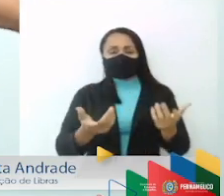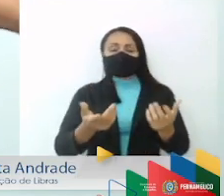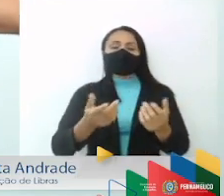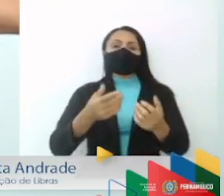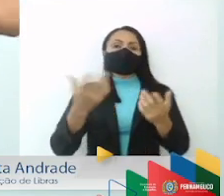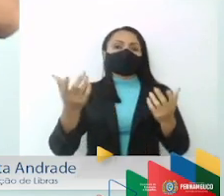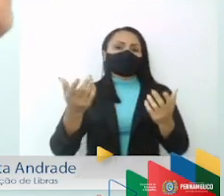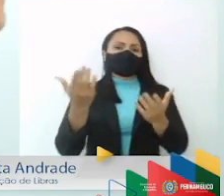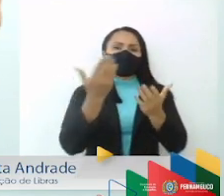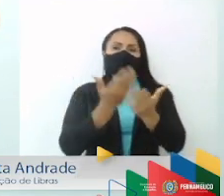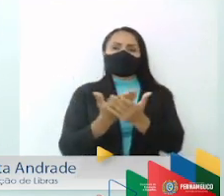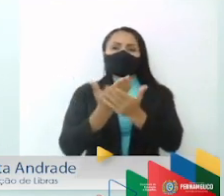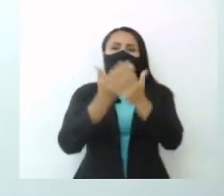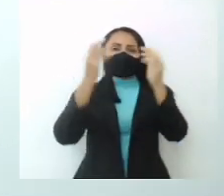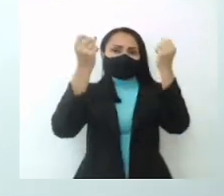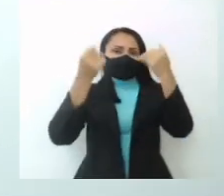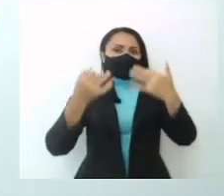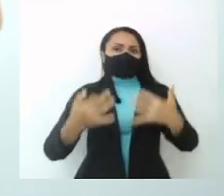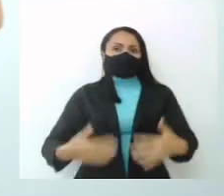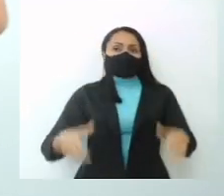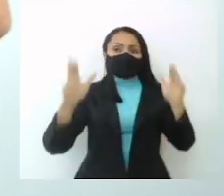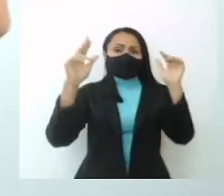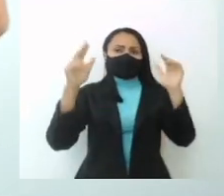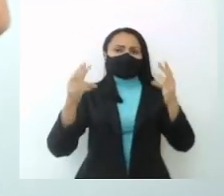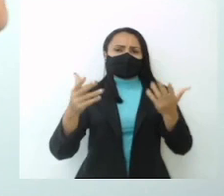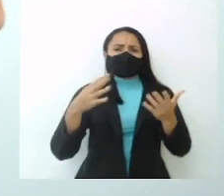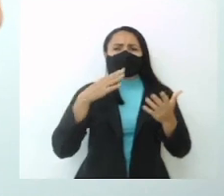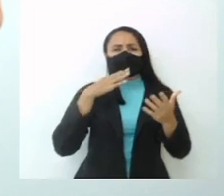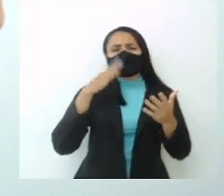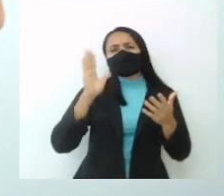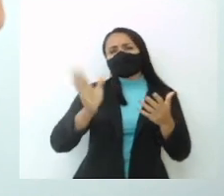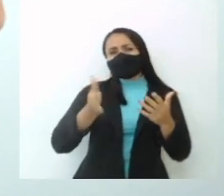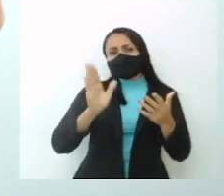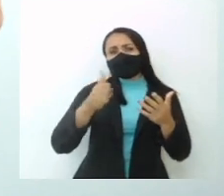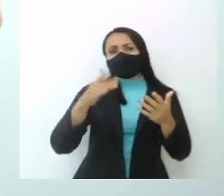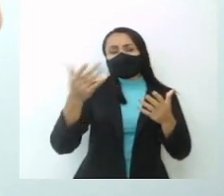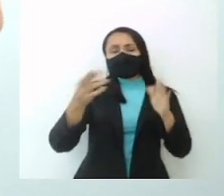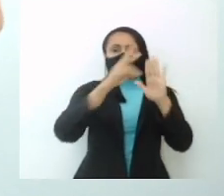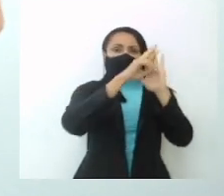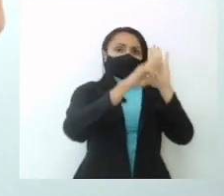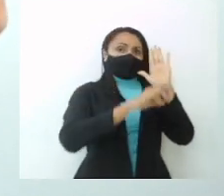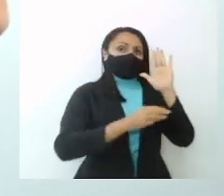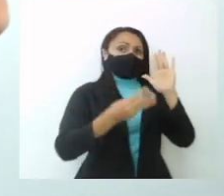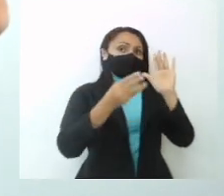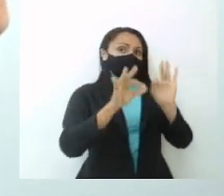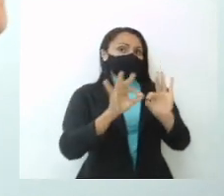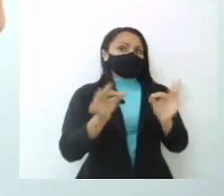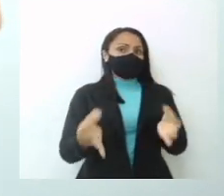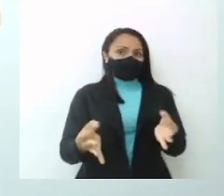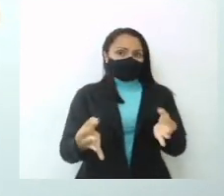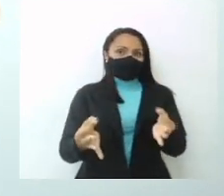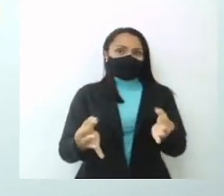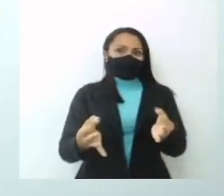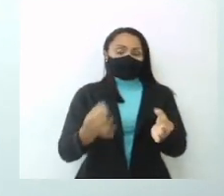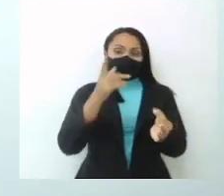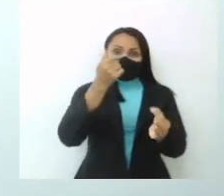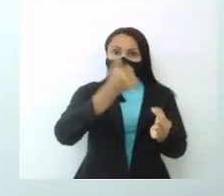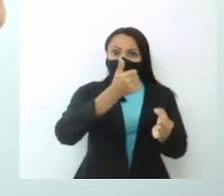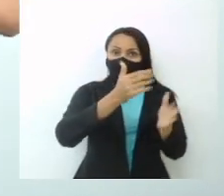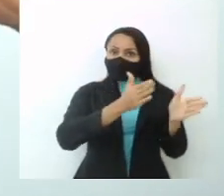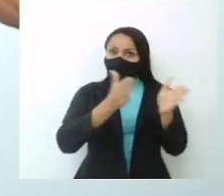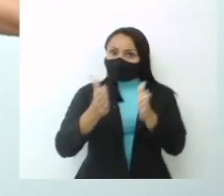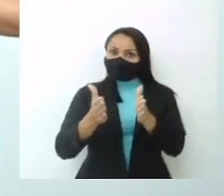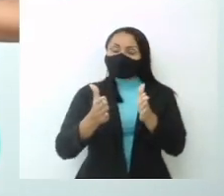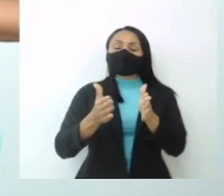gente vai estudar aqui um conteúdo muito conhecido por vocês, que é a regra de 3 simples, primeira parte. Então, regra de